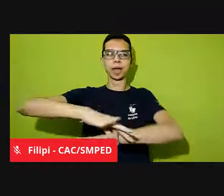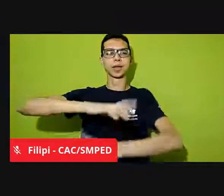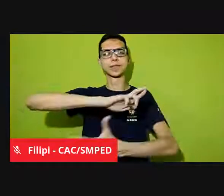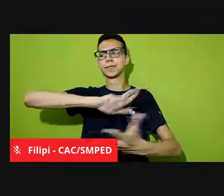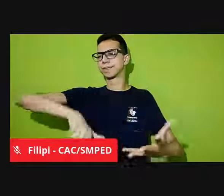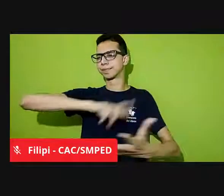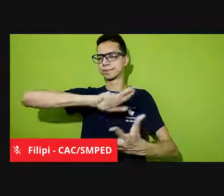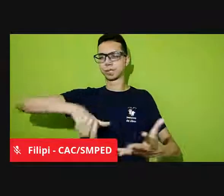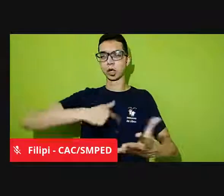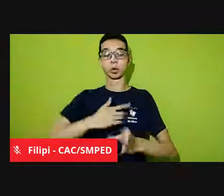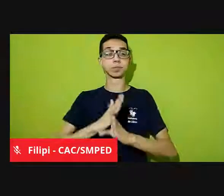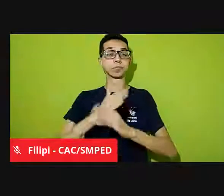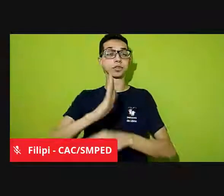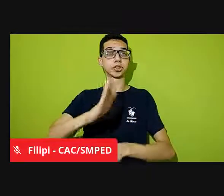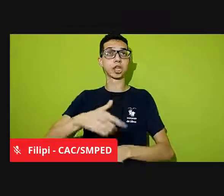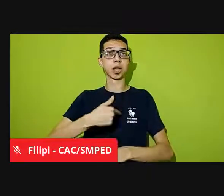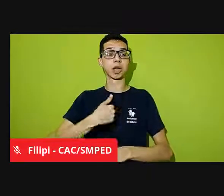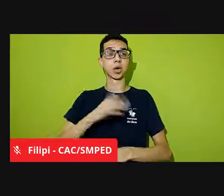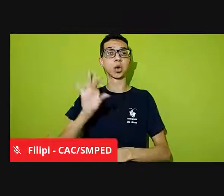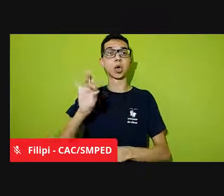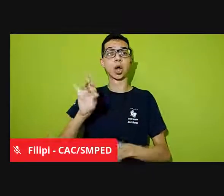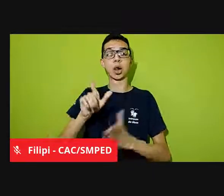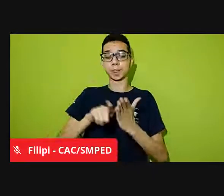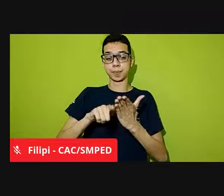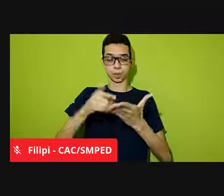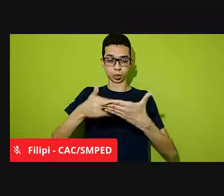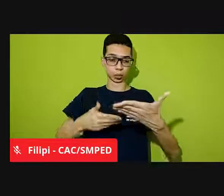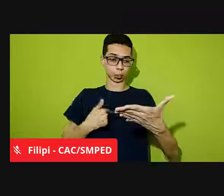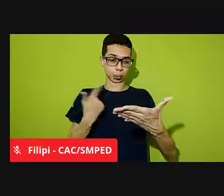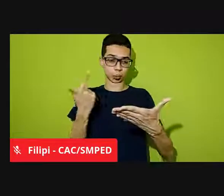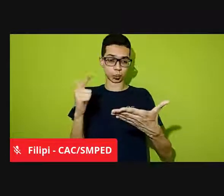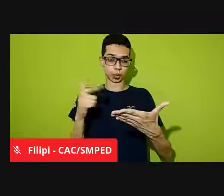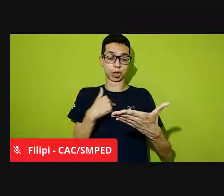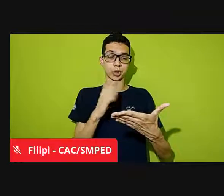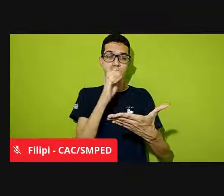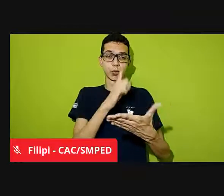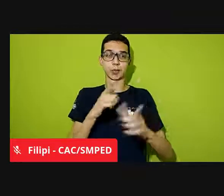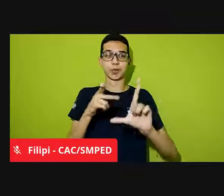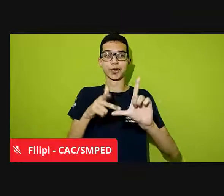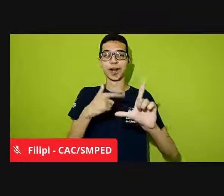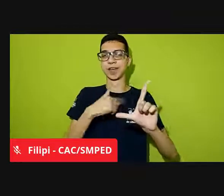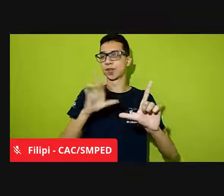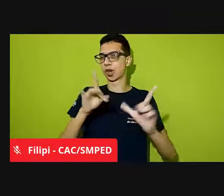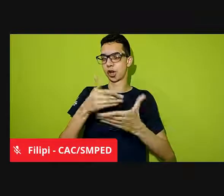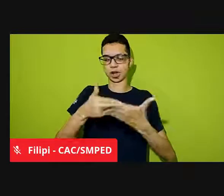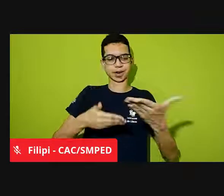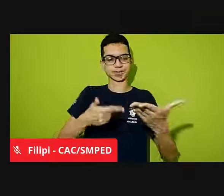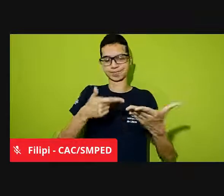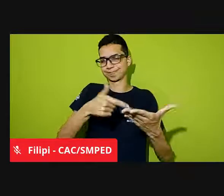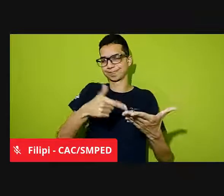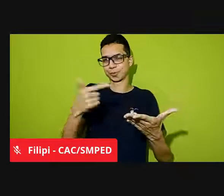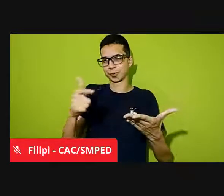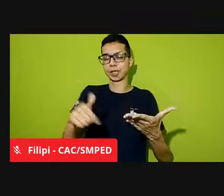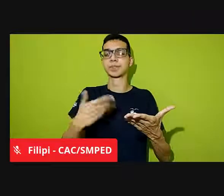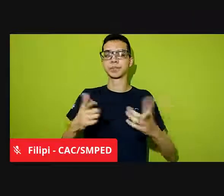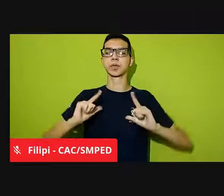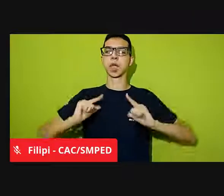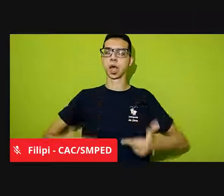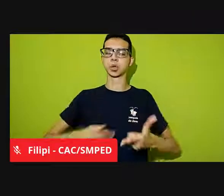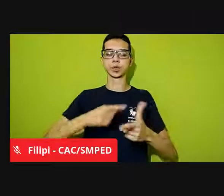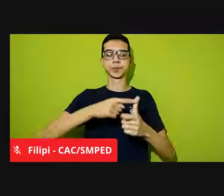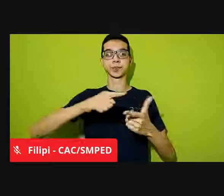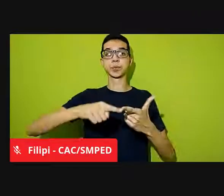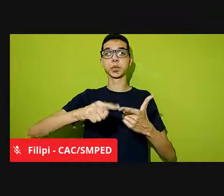Ixi, ó, já me perdi de novo. Eu estou sem cola, gente. Hoje é domingo, gente. Estou fazendo uma live sem cola, tá? Sem os negócios. Então, atitudinal,